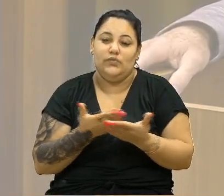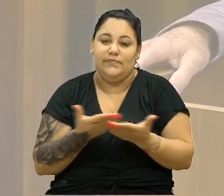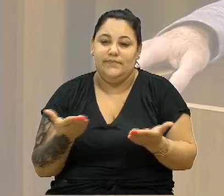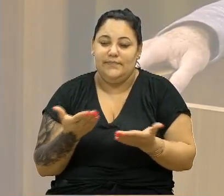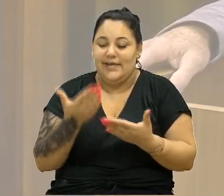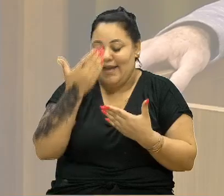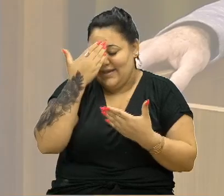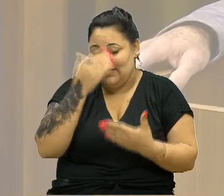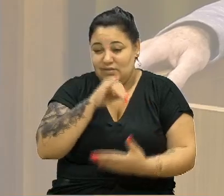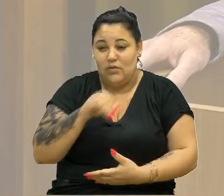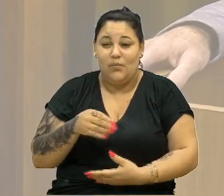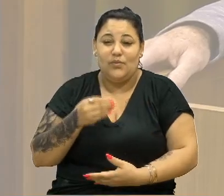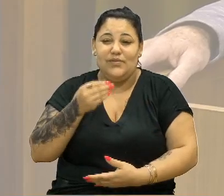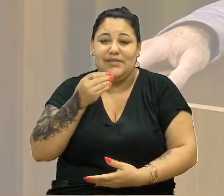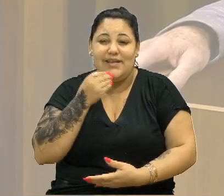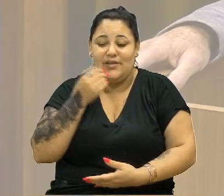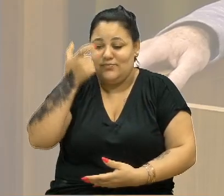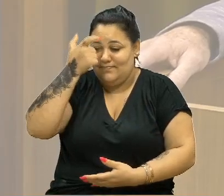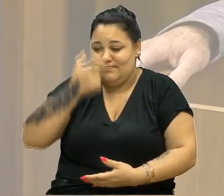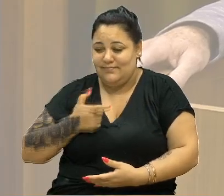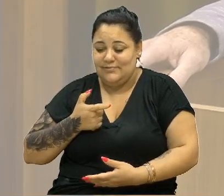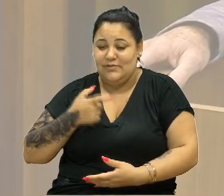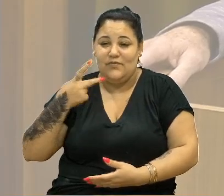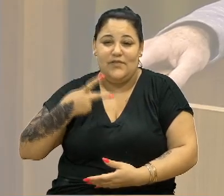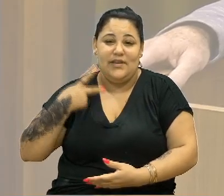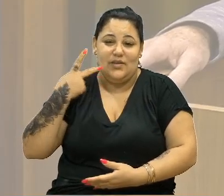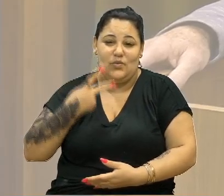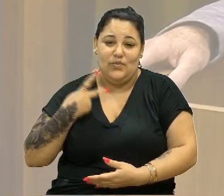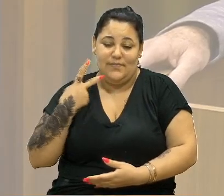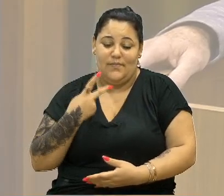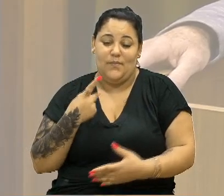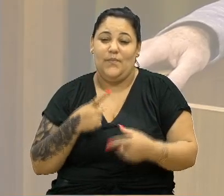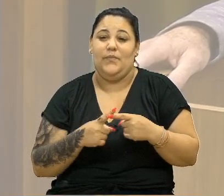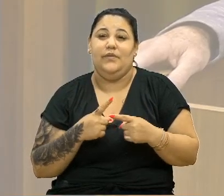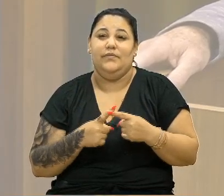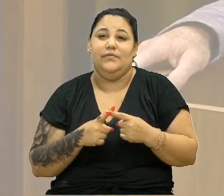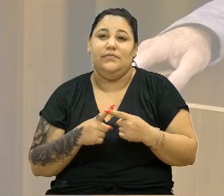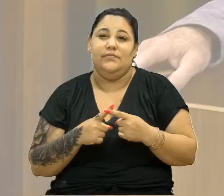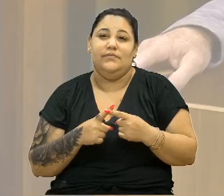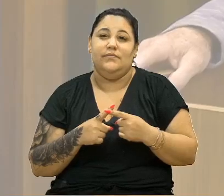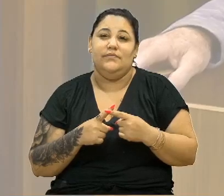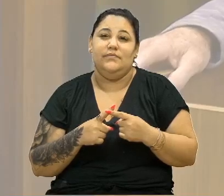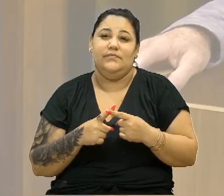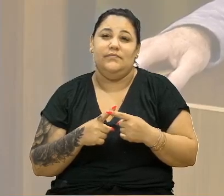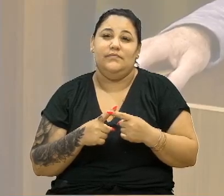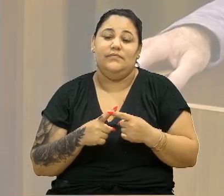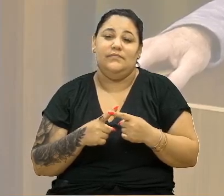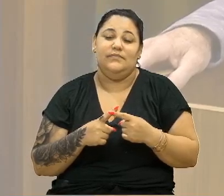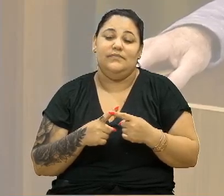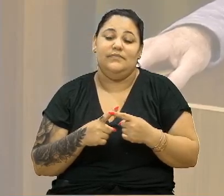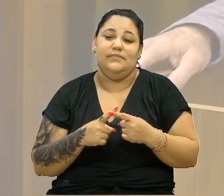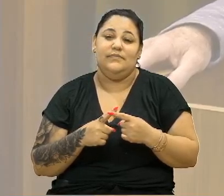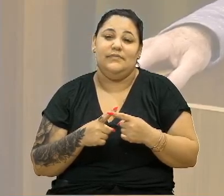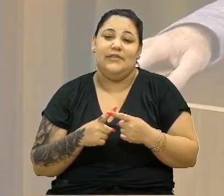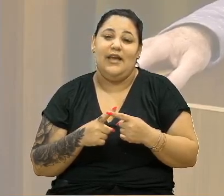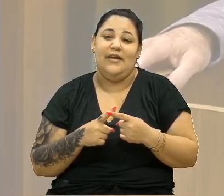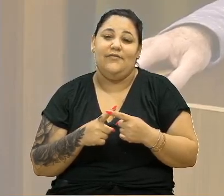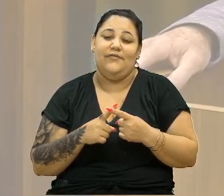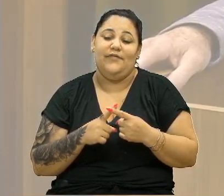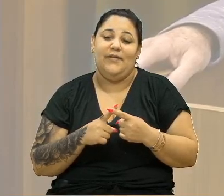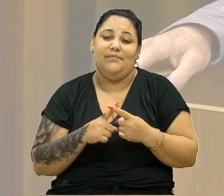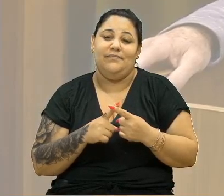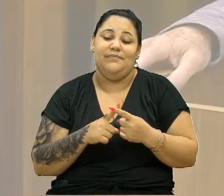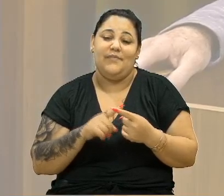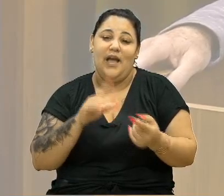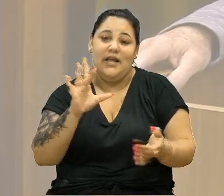agradeço a oportunidade de ser vereador, porque estava no meu DNA, está no meu DNA a vida